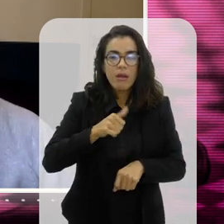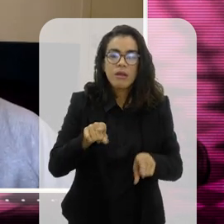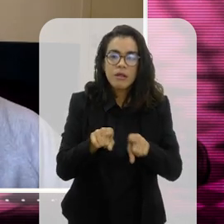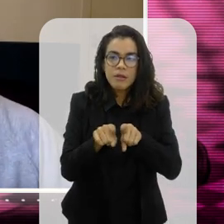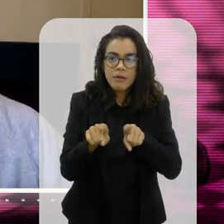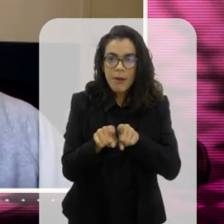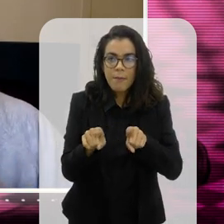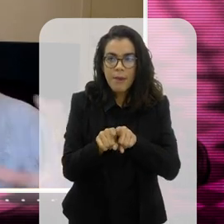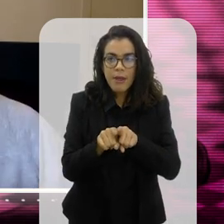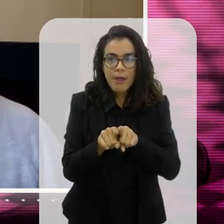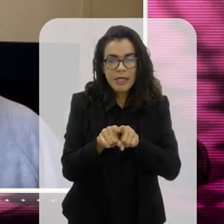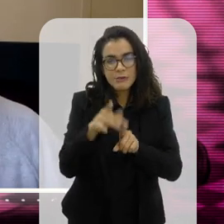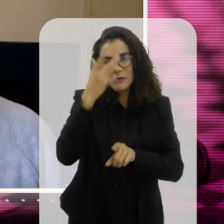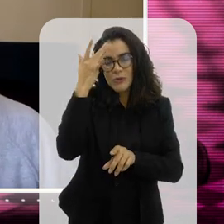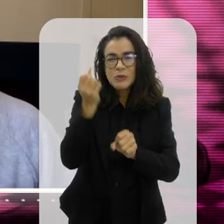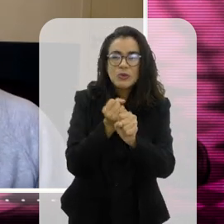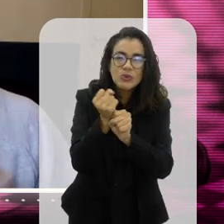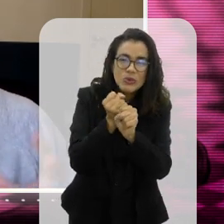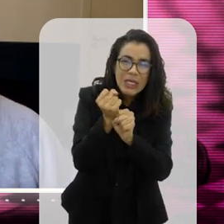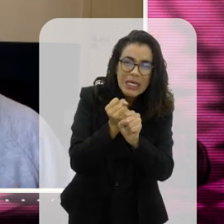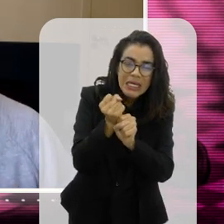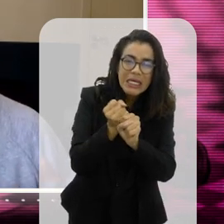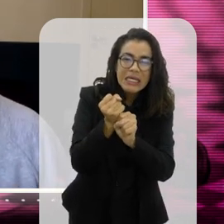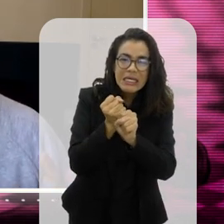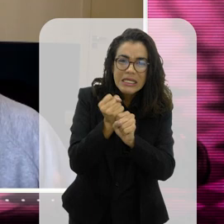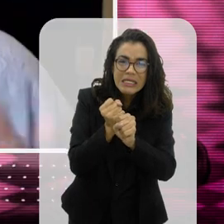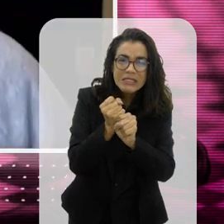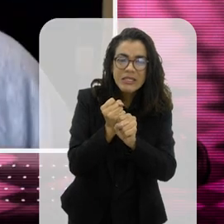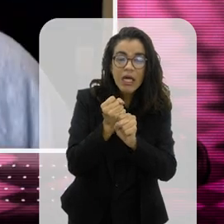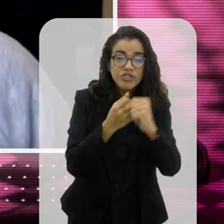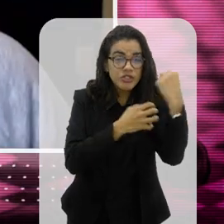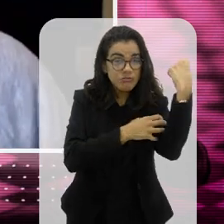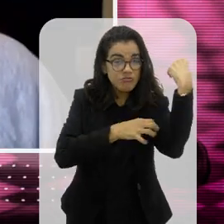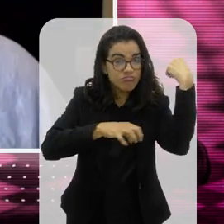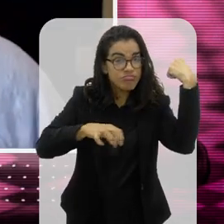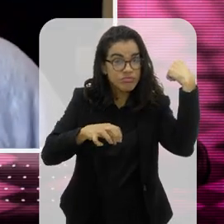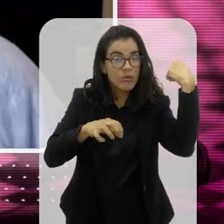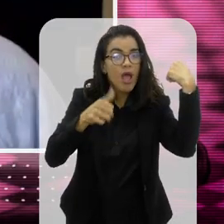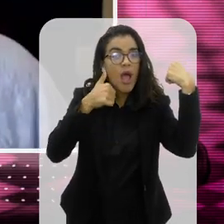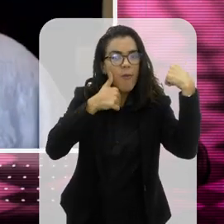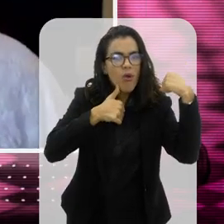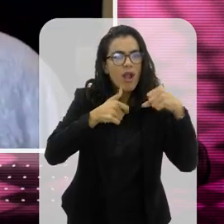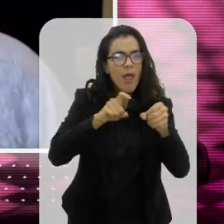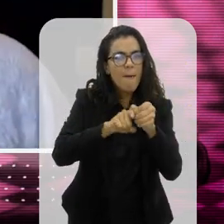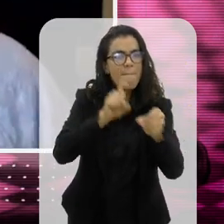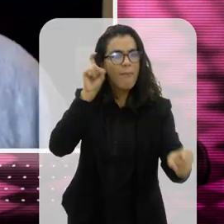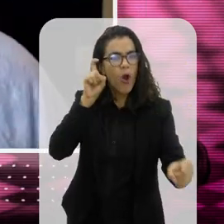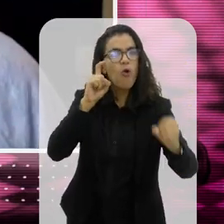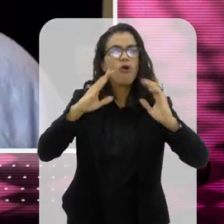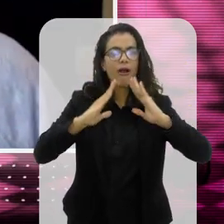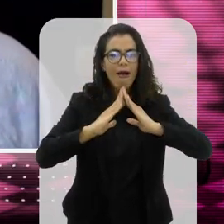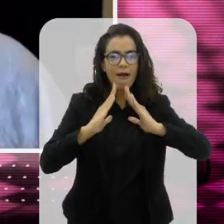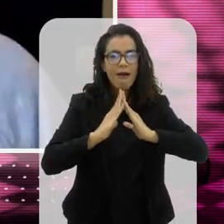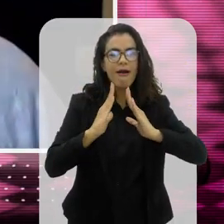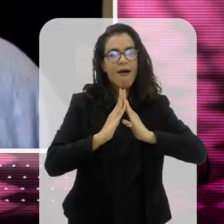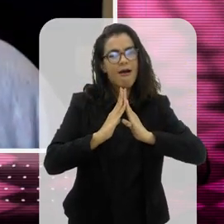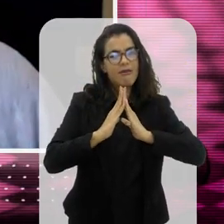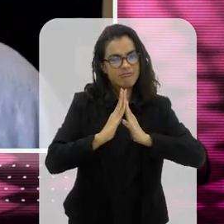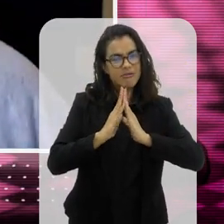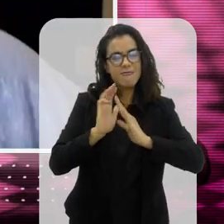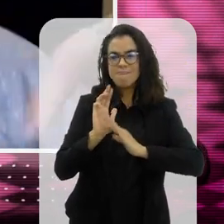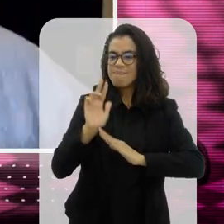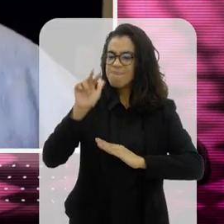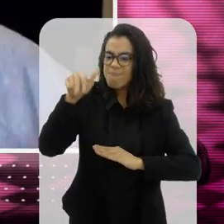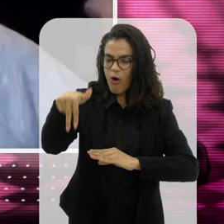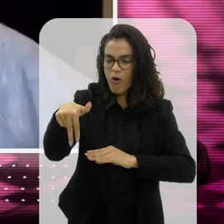vai fechar. E por mais que nos venderam isso por muito tempo, que a gente fala, né? A gente empoderou as mulheres para saírem de casa e